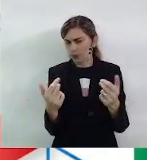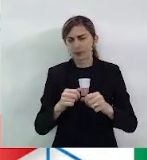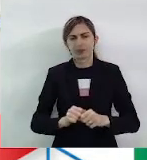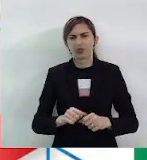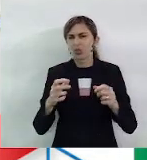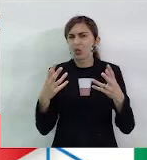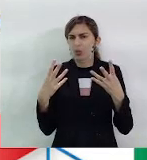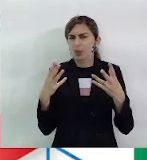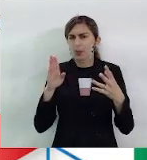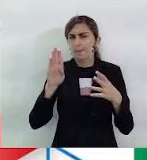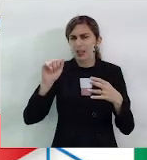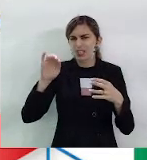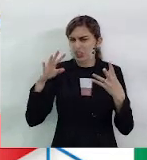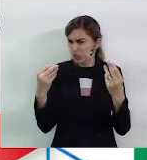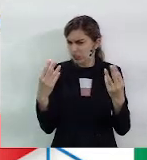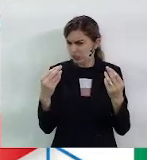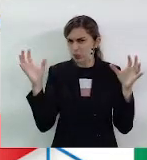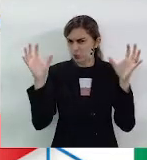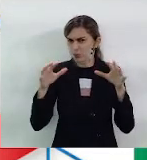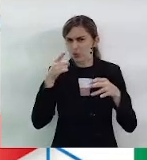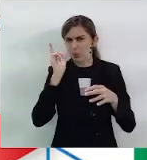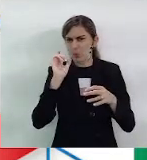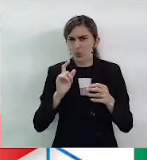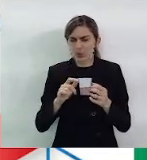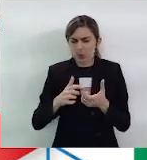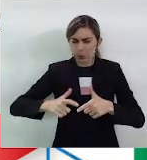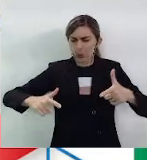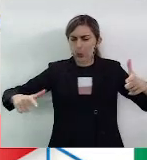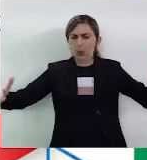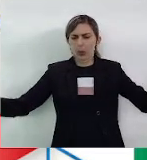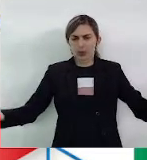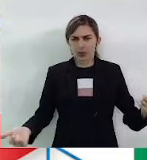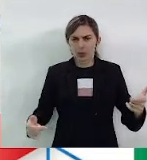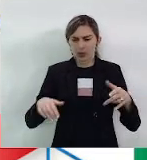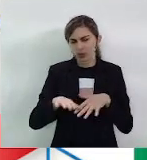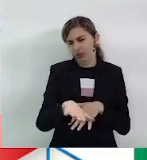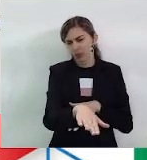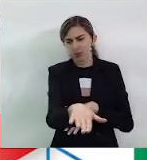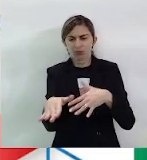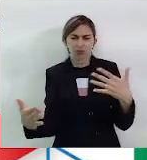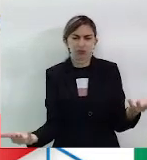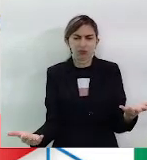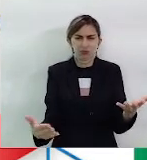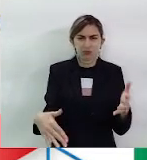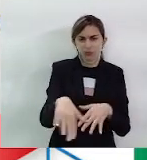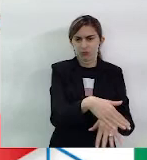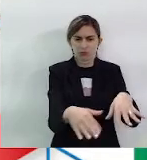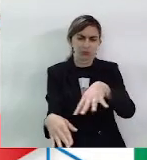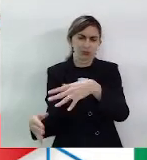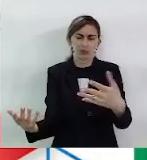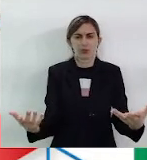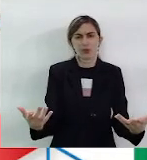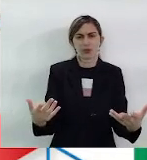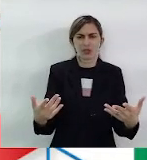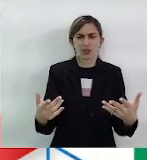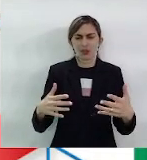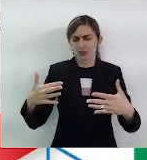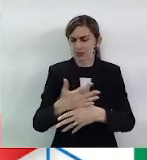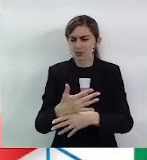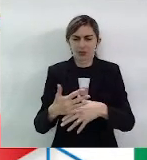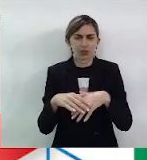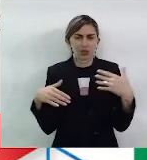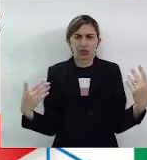Bastante choveu ontem, alagados ficaram ruas, congestionado ficou o trânsito e a